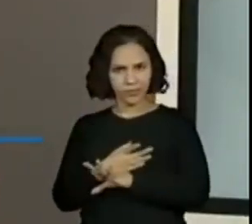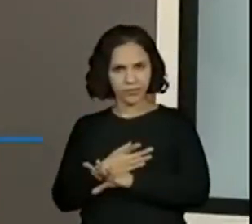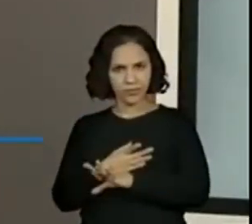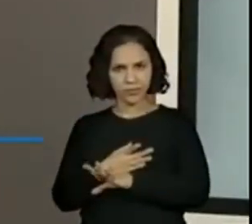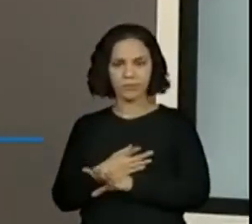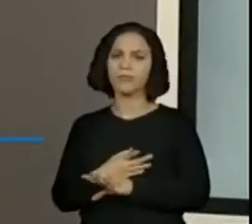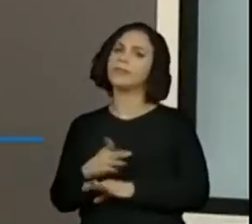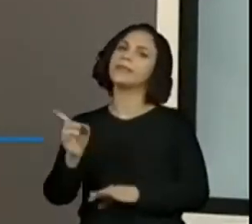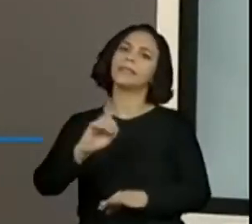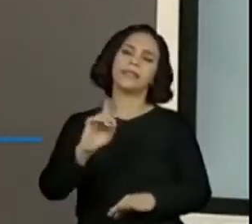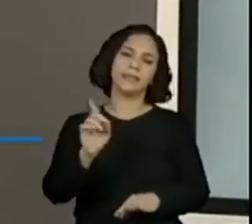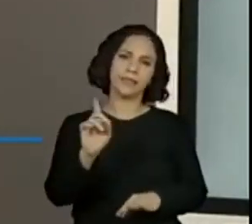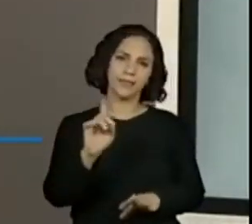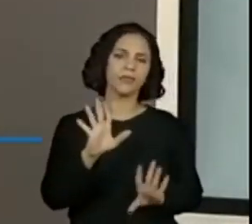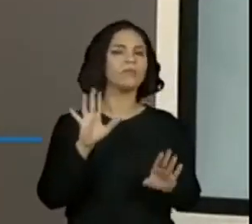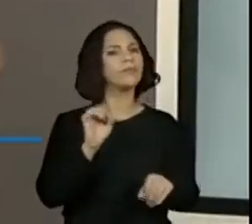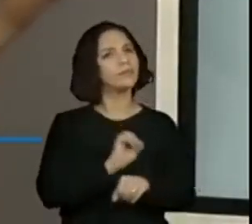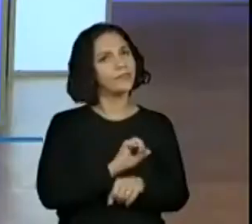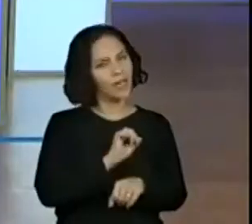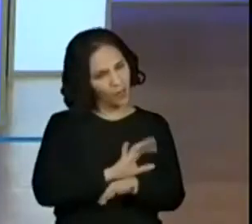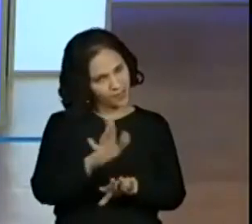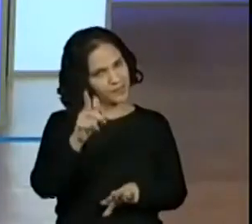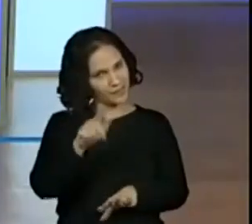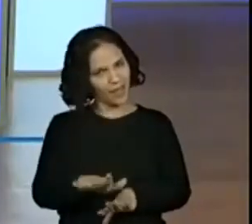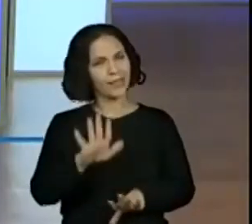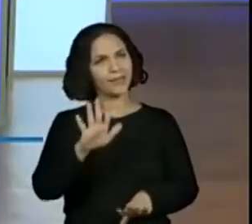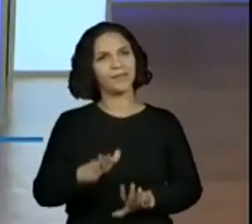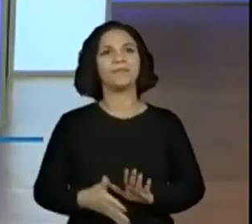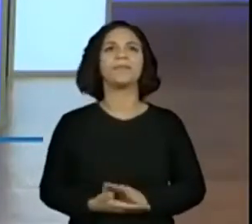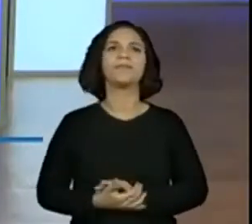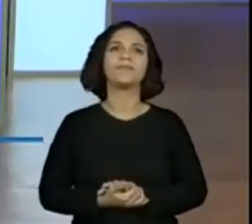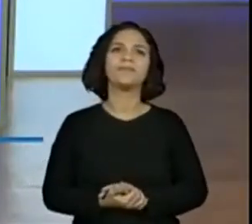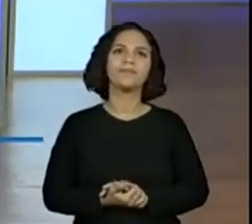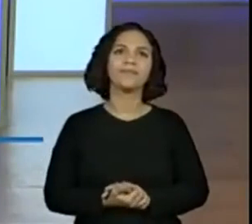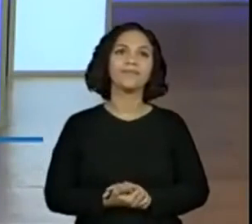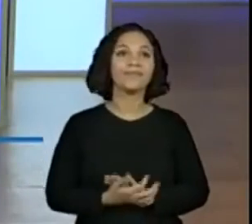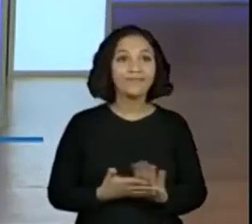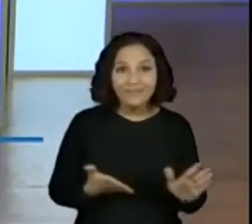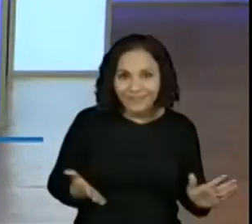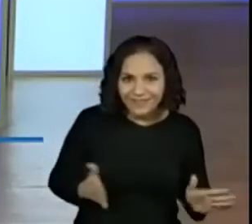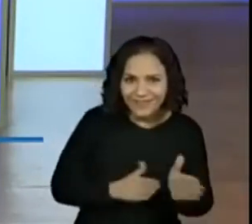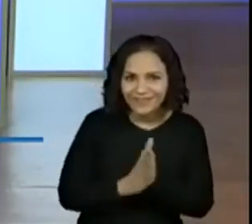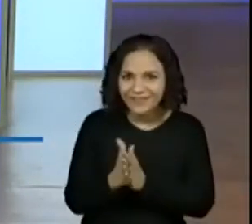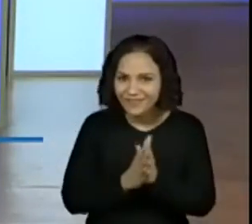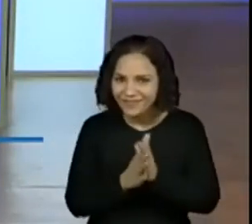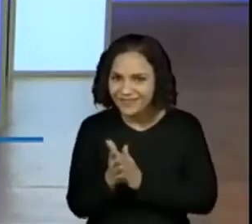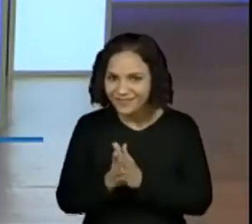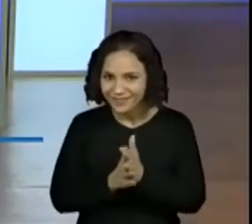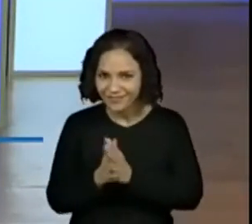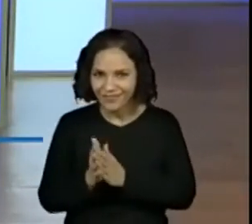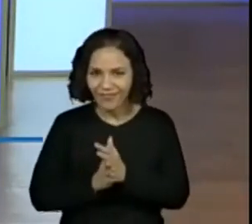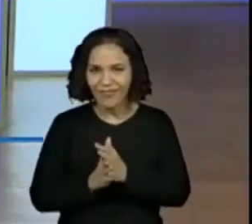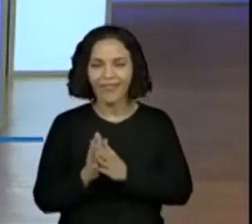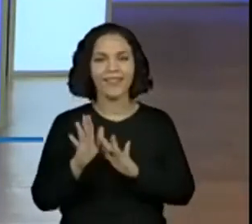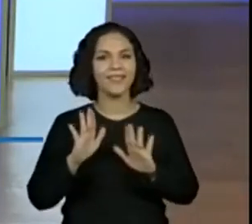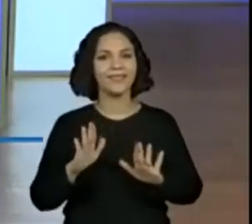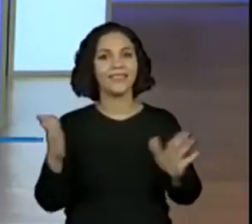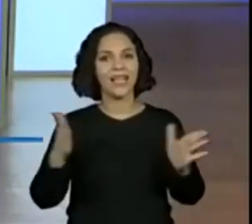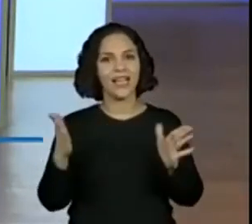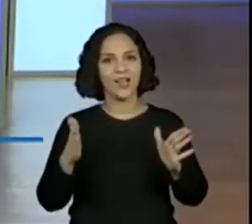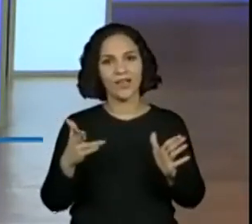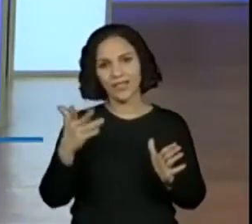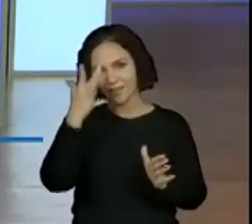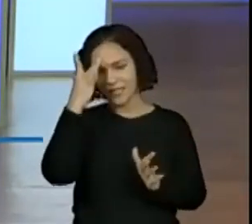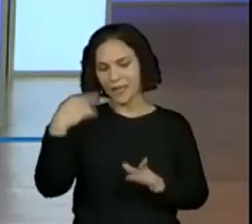acabou não porque eu pensei também nisso Calma que eu já vou mostrar Oi bro Jonas vem a pessoa agora